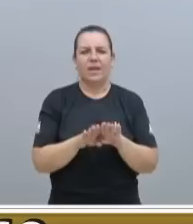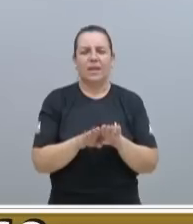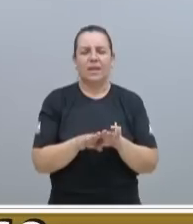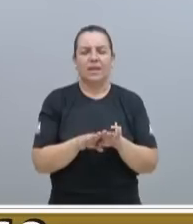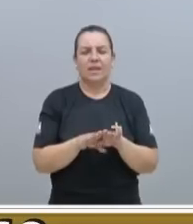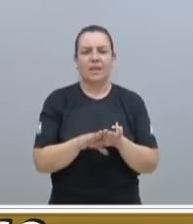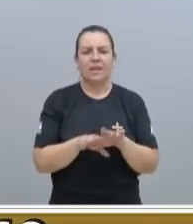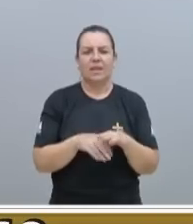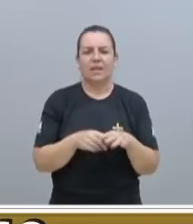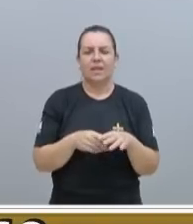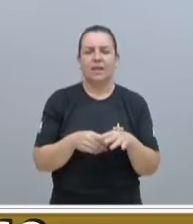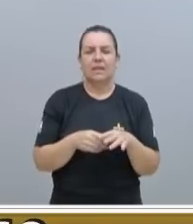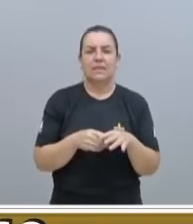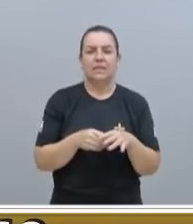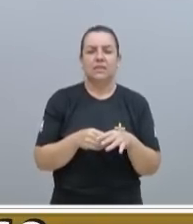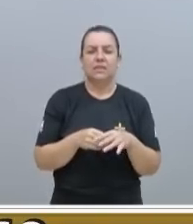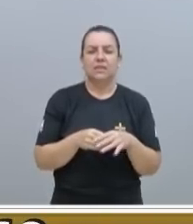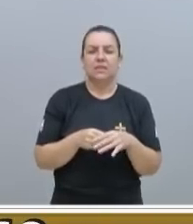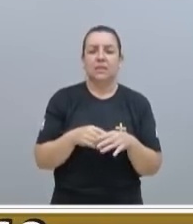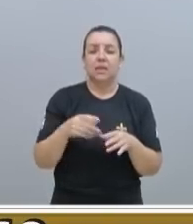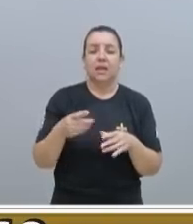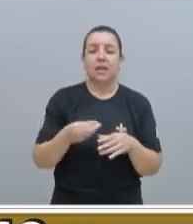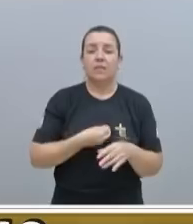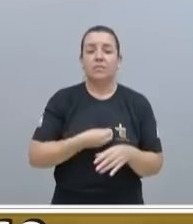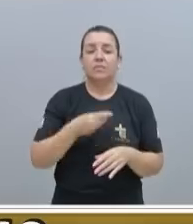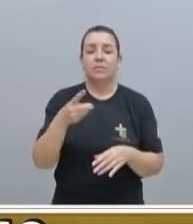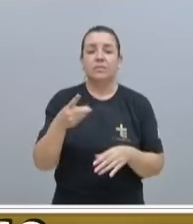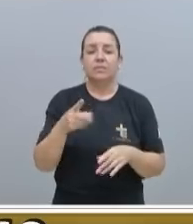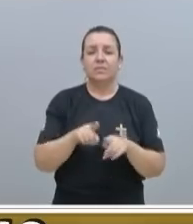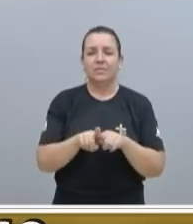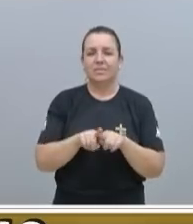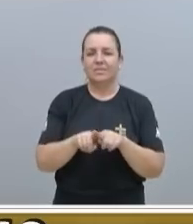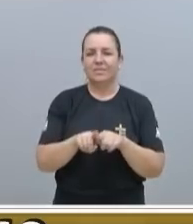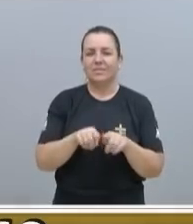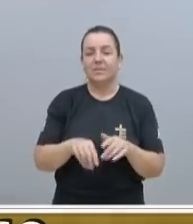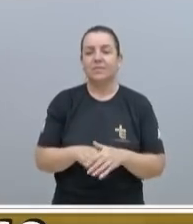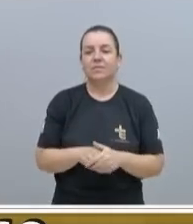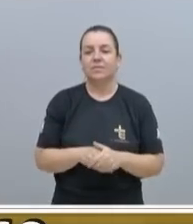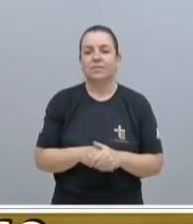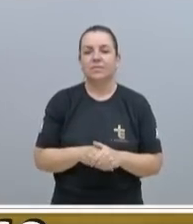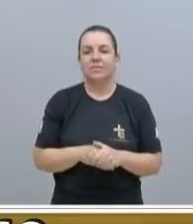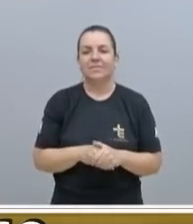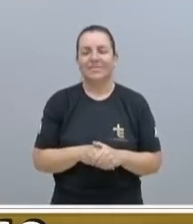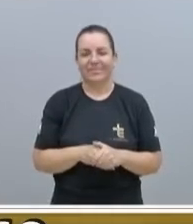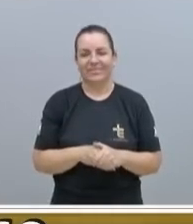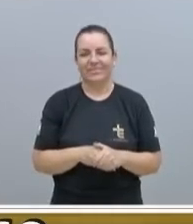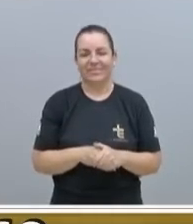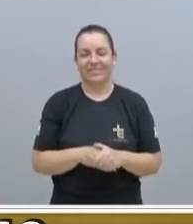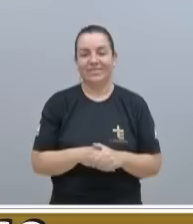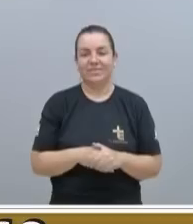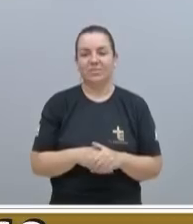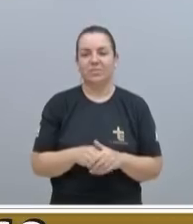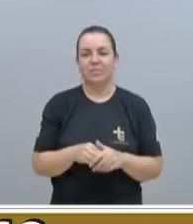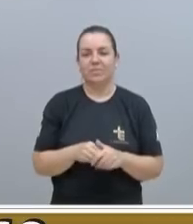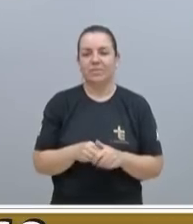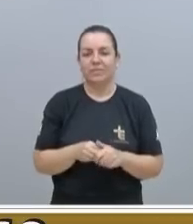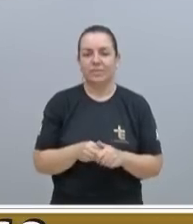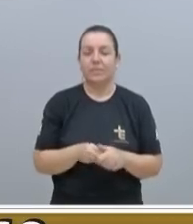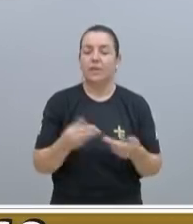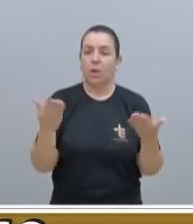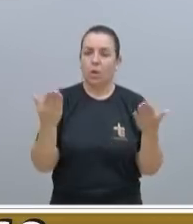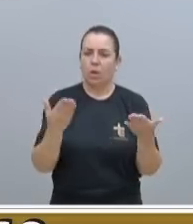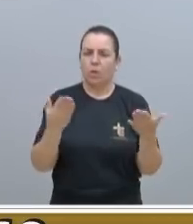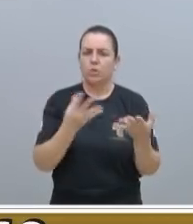localizam de que ela está ali neusa deus abençoe hoje